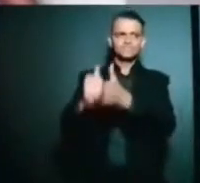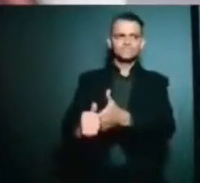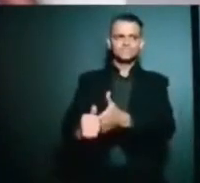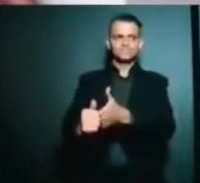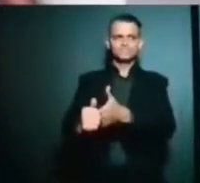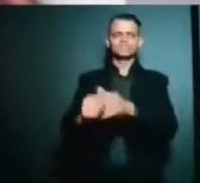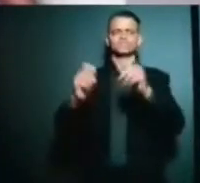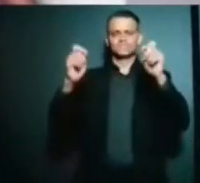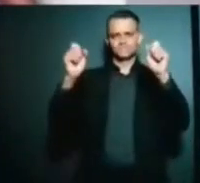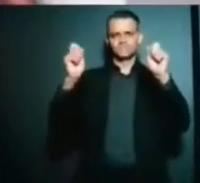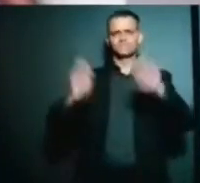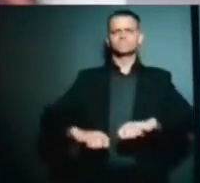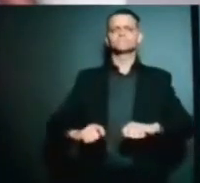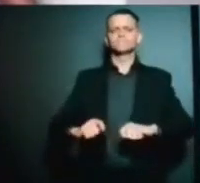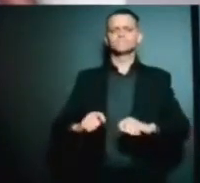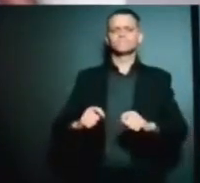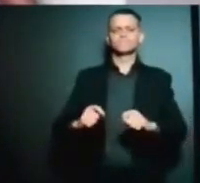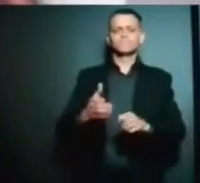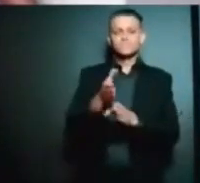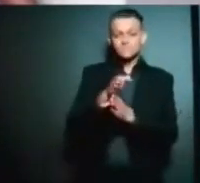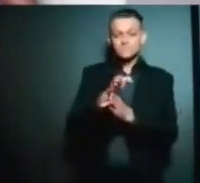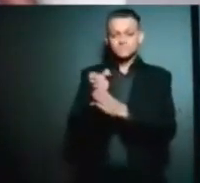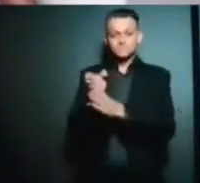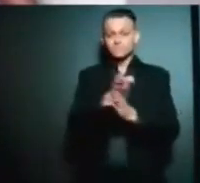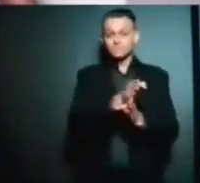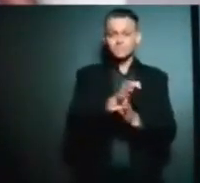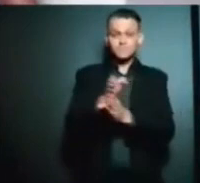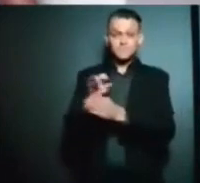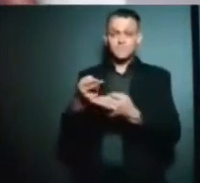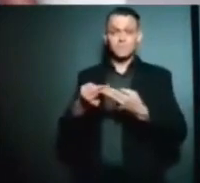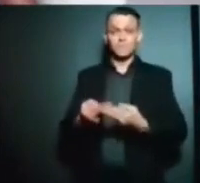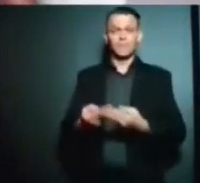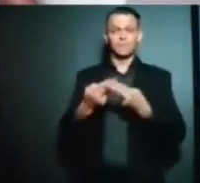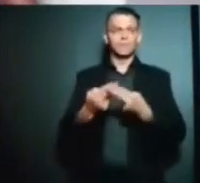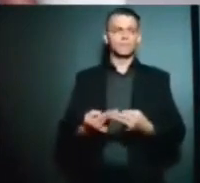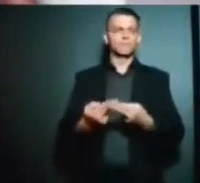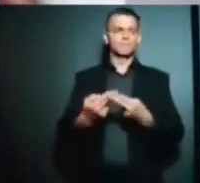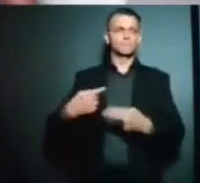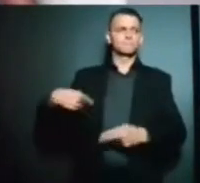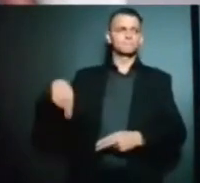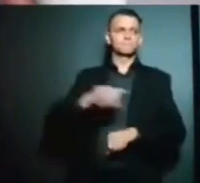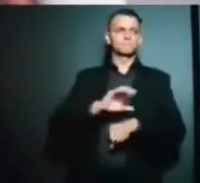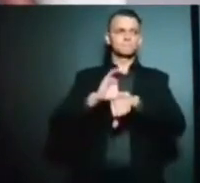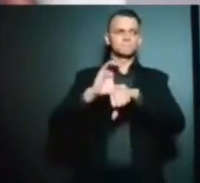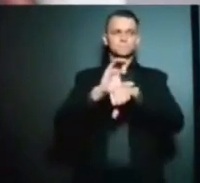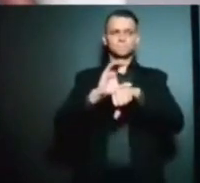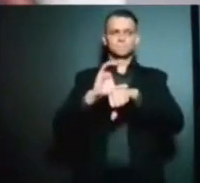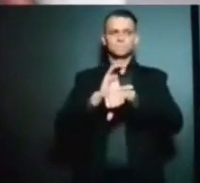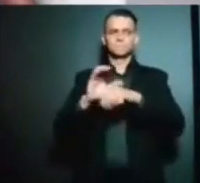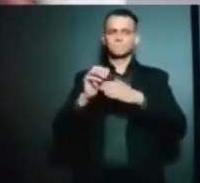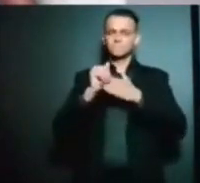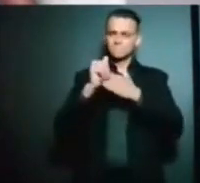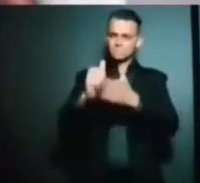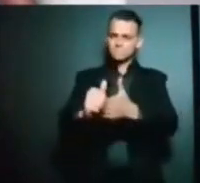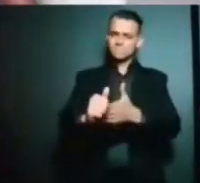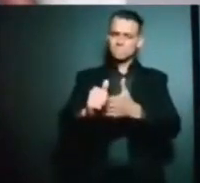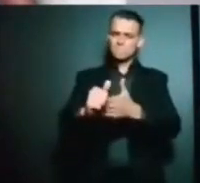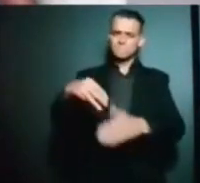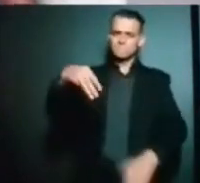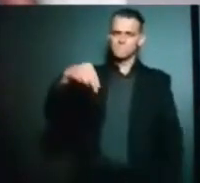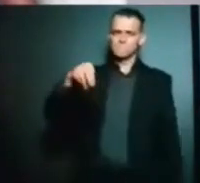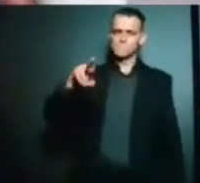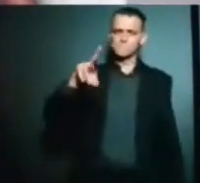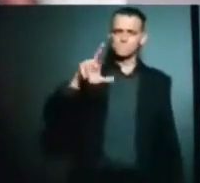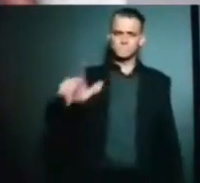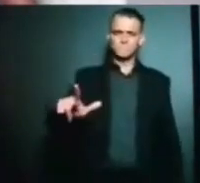possível. Perseverança, resiliência e a nossa Constituição como bússola moral. Por mais